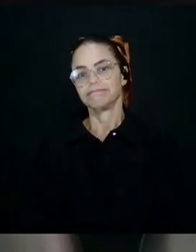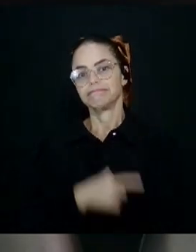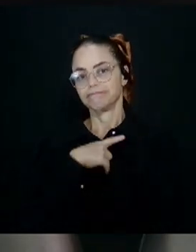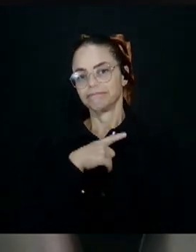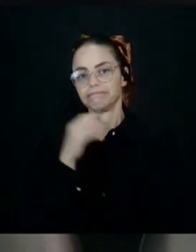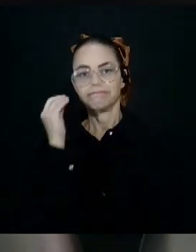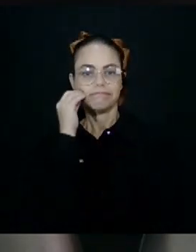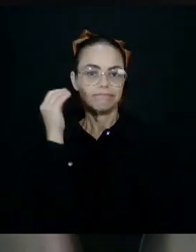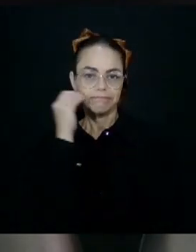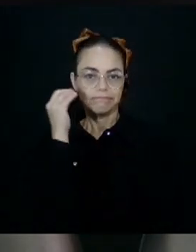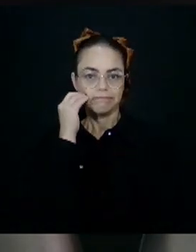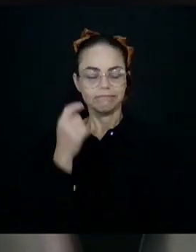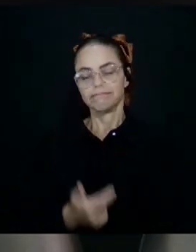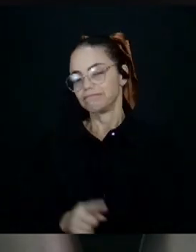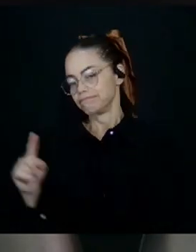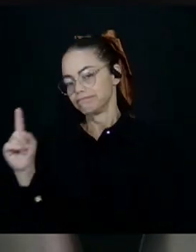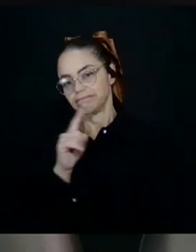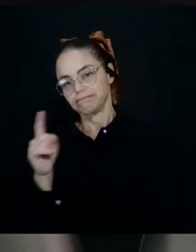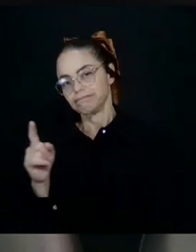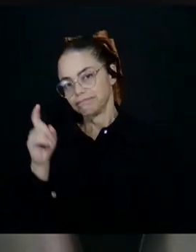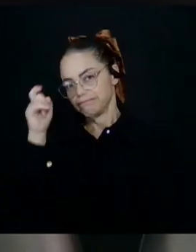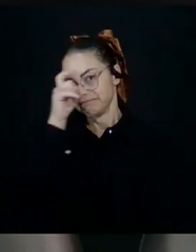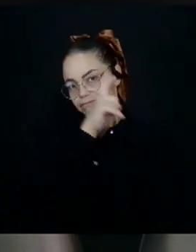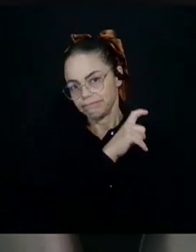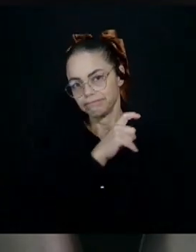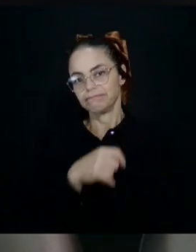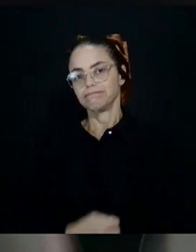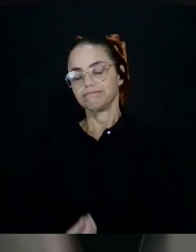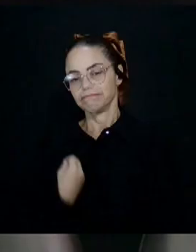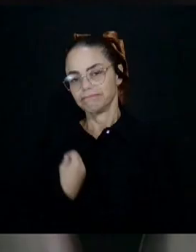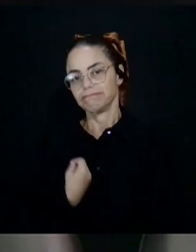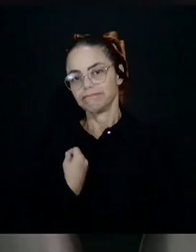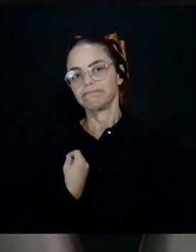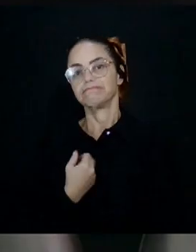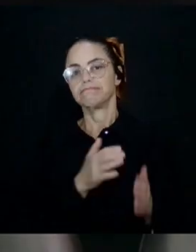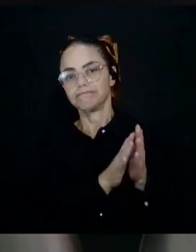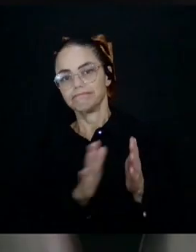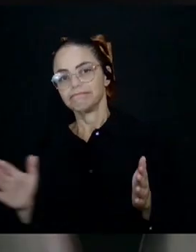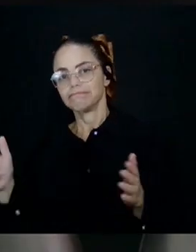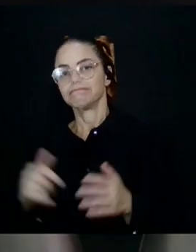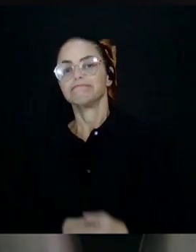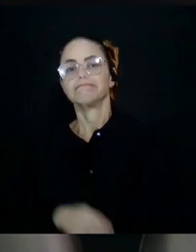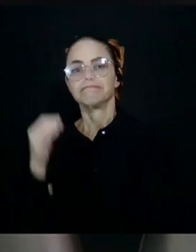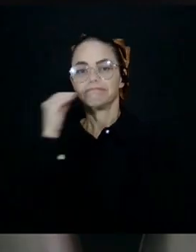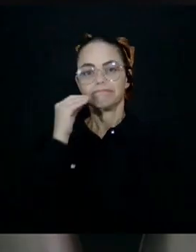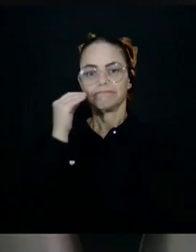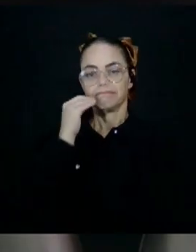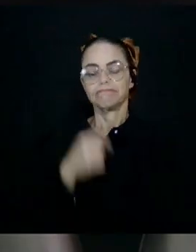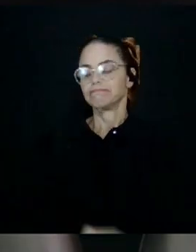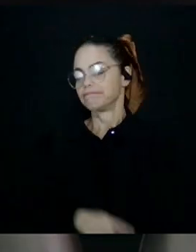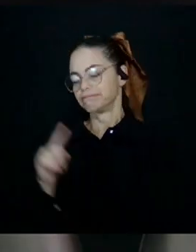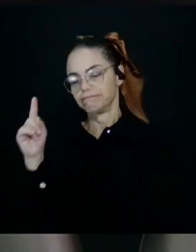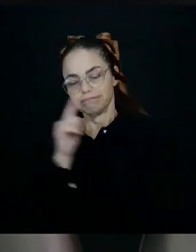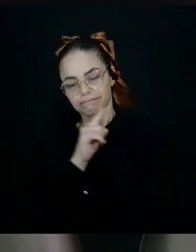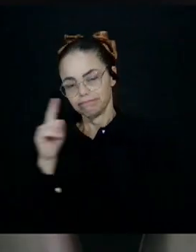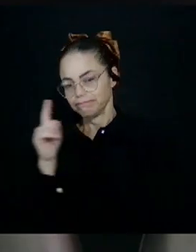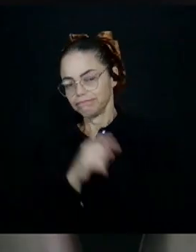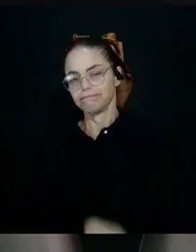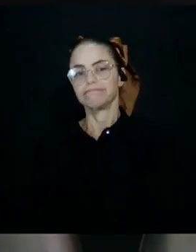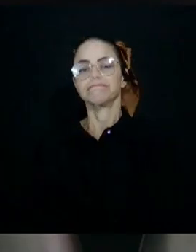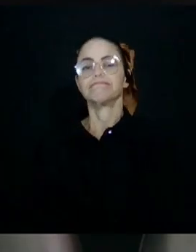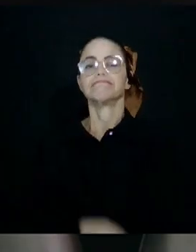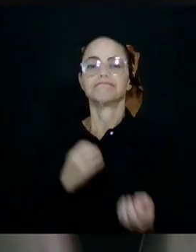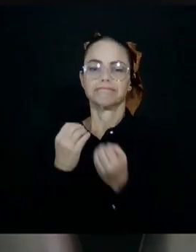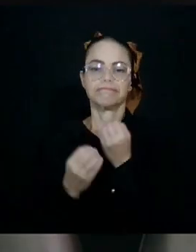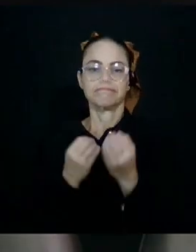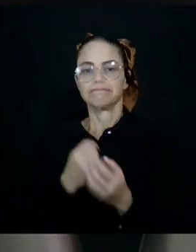é, e é muito difícil levar uma vida, passar uma vida inteira tentando ser quem não se é. Né? Como é difícil, como